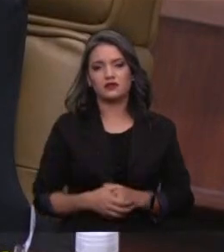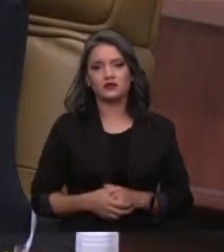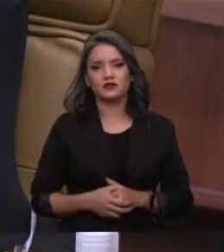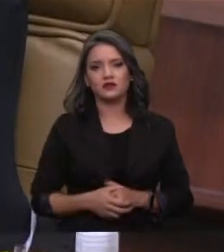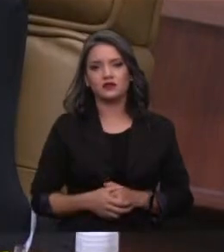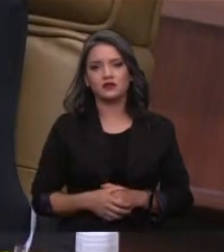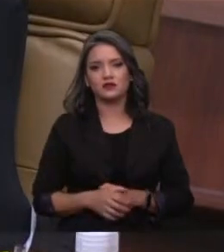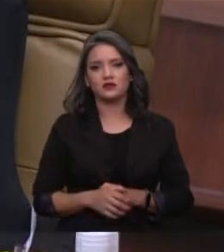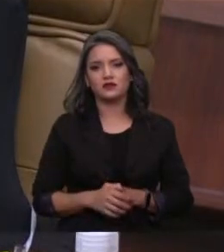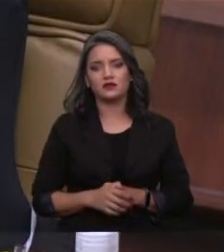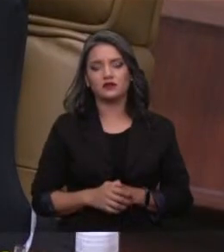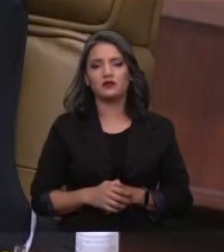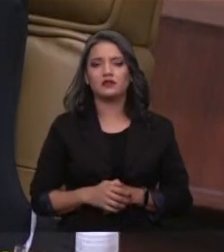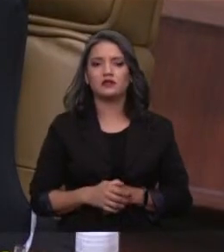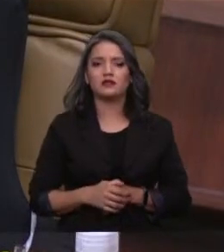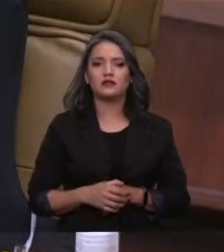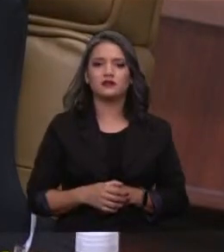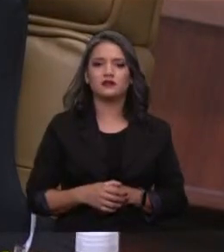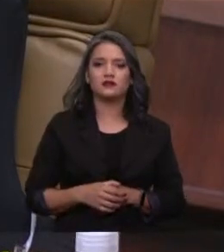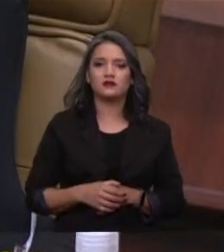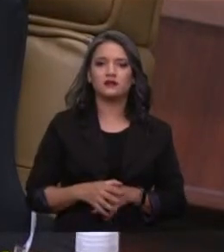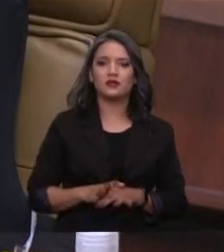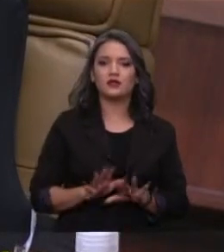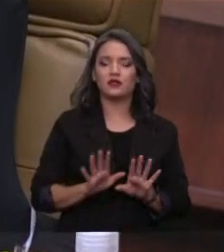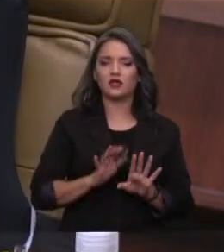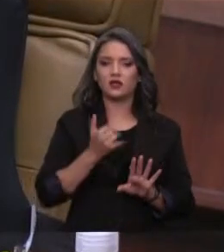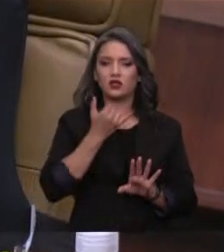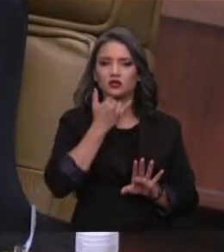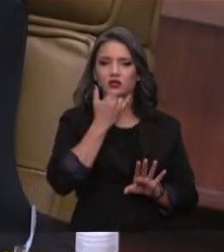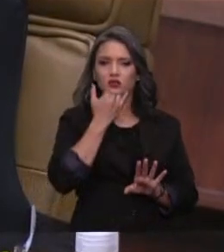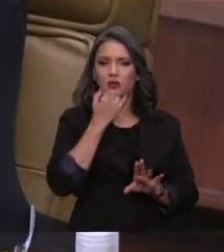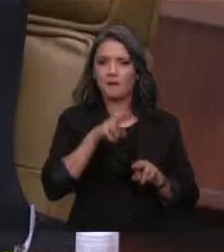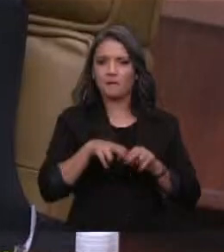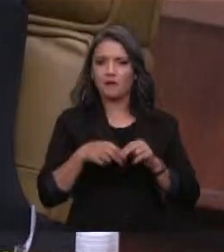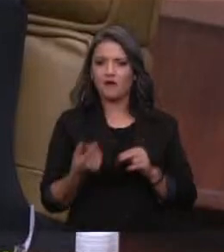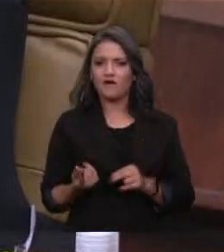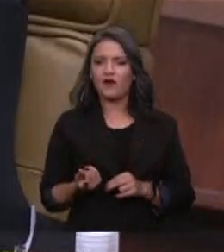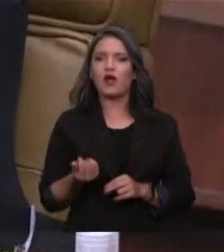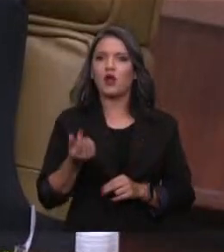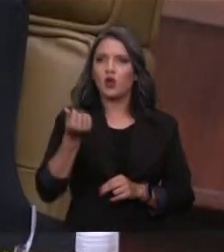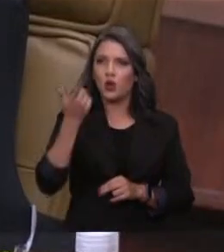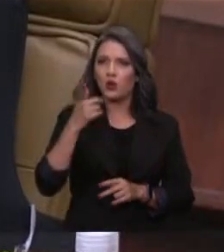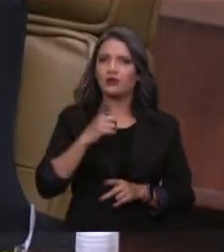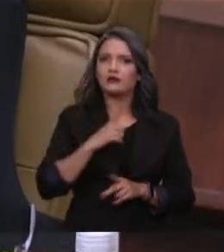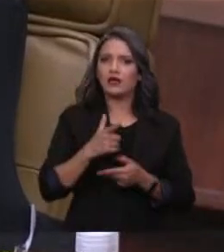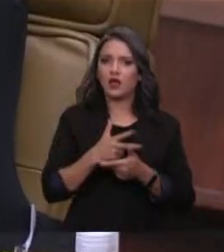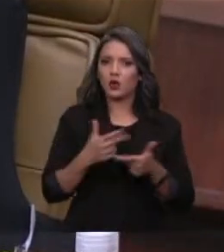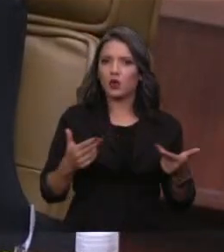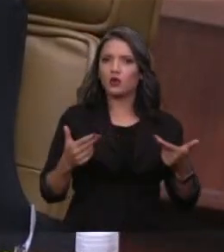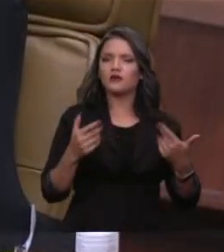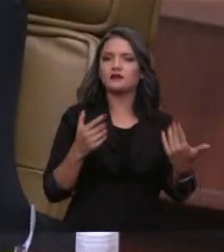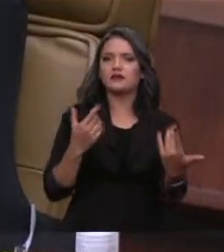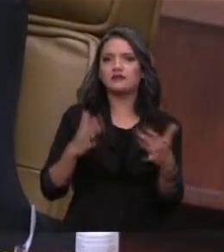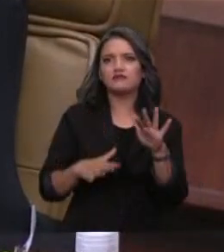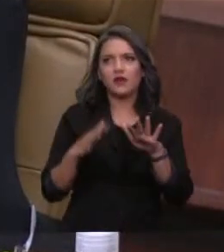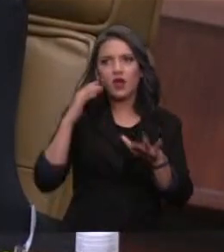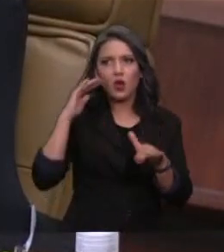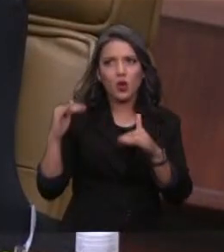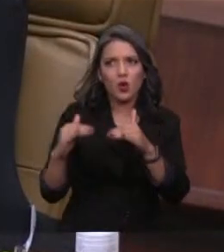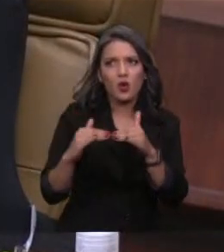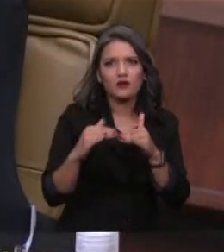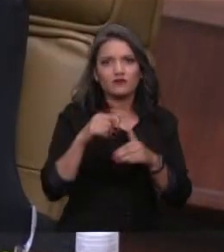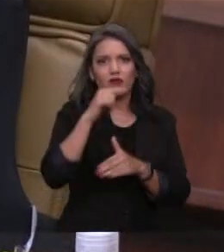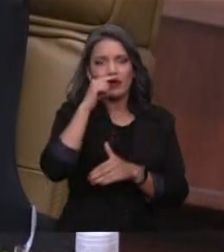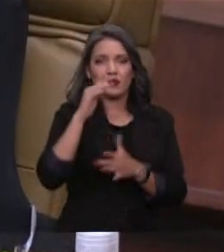em parte bastante alinhada com o ministro Edson Fachin, mas também trazendo um pouco da minha